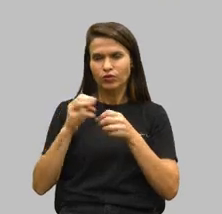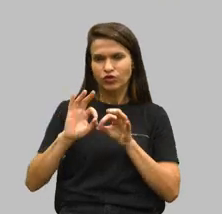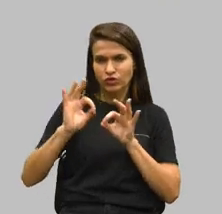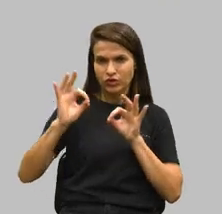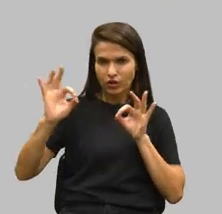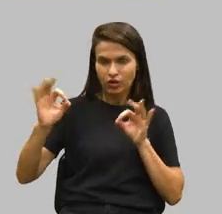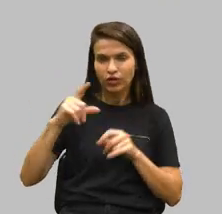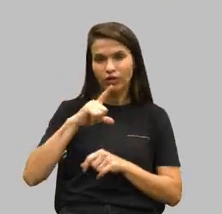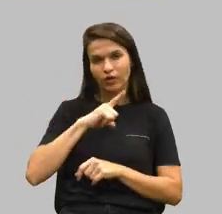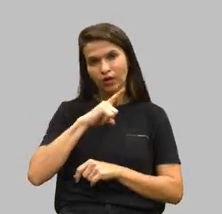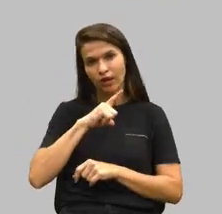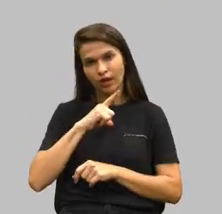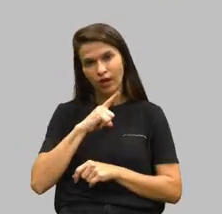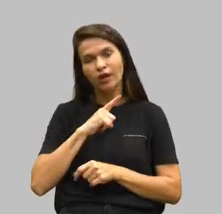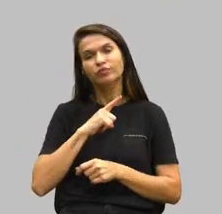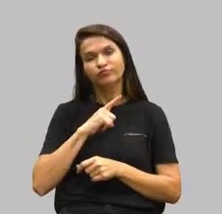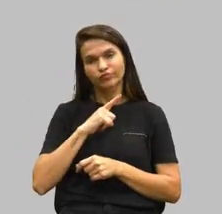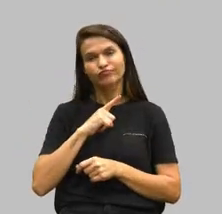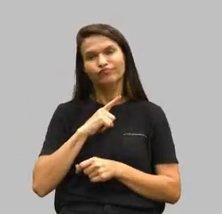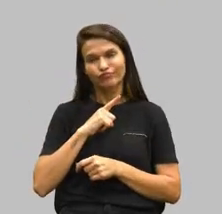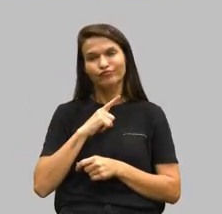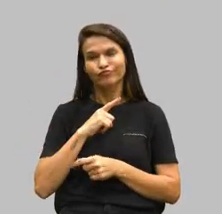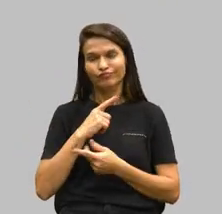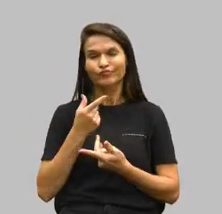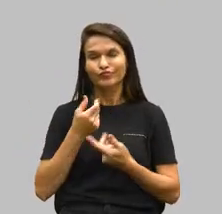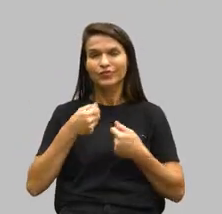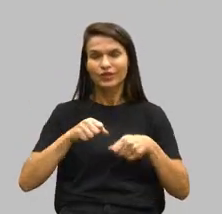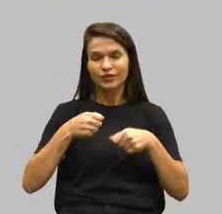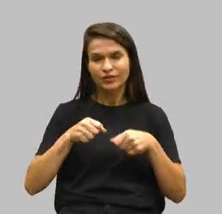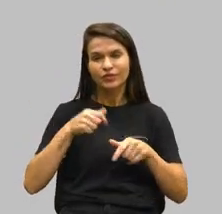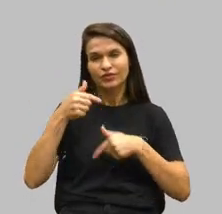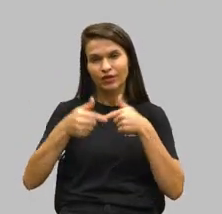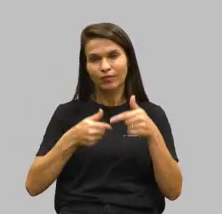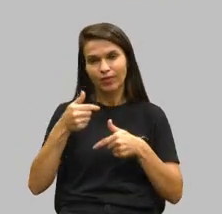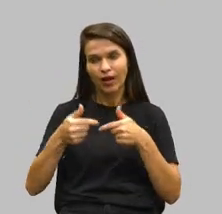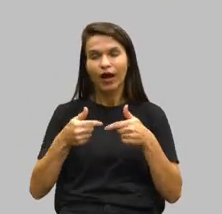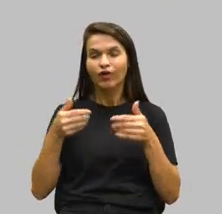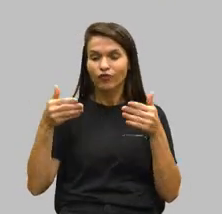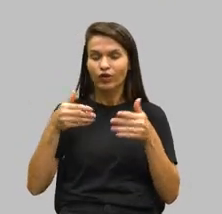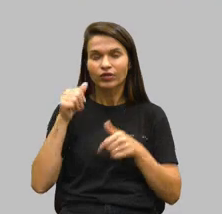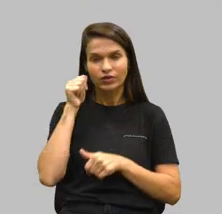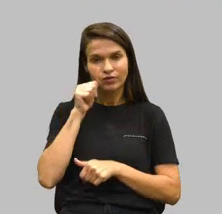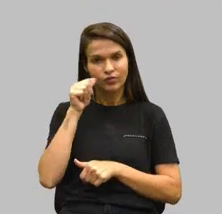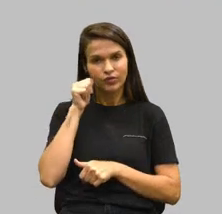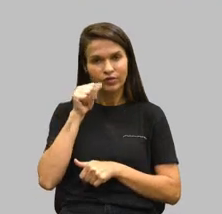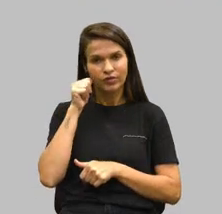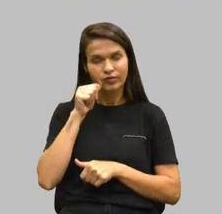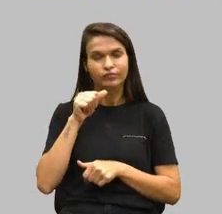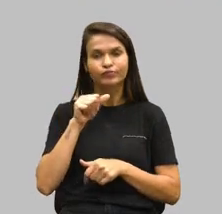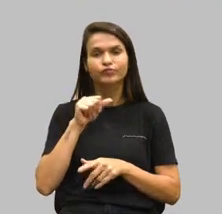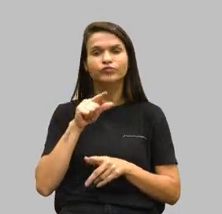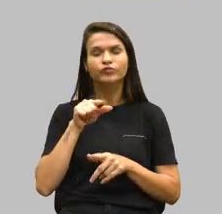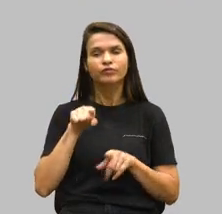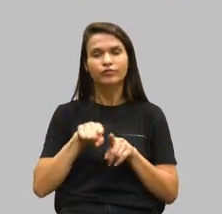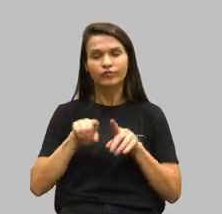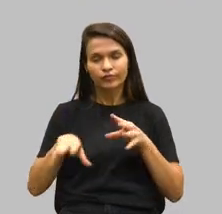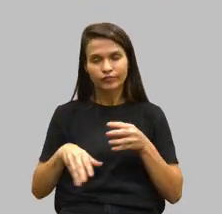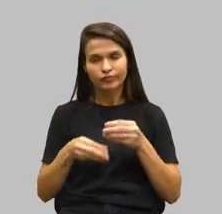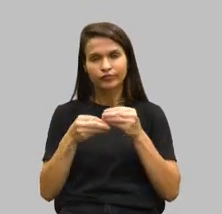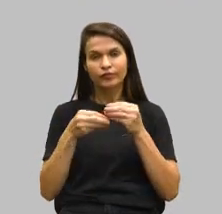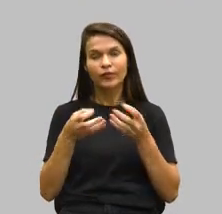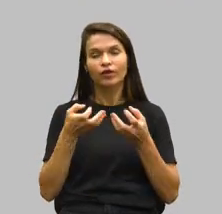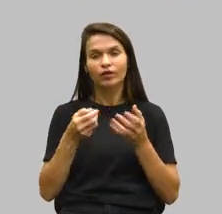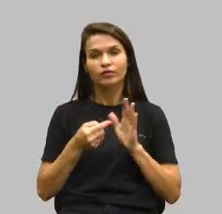ainda também tem muita necessidade de empregabilidade para as nossas mulheres e só como consideração também queria aqui fazer um